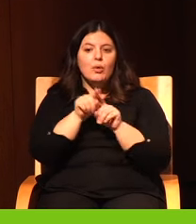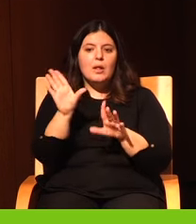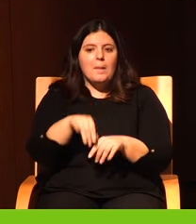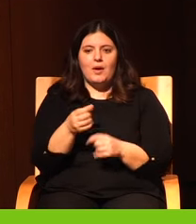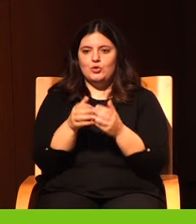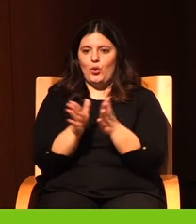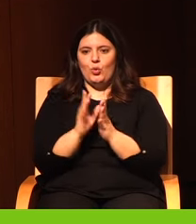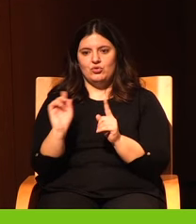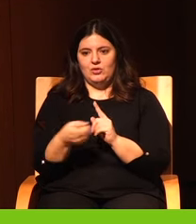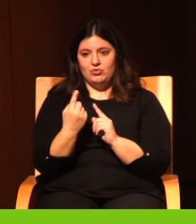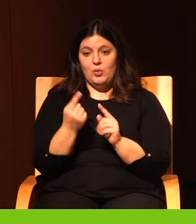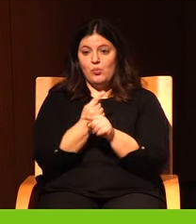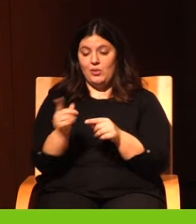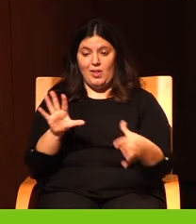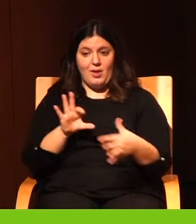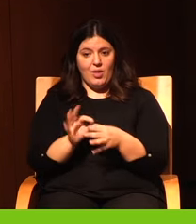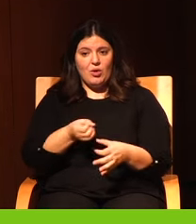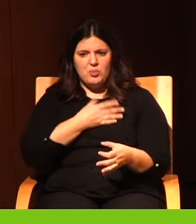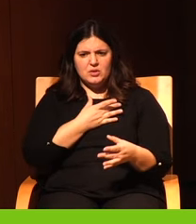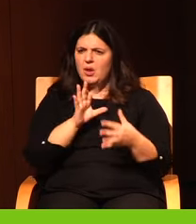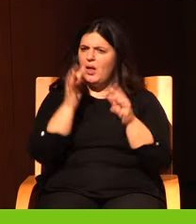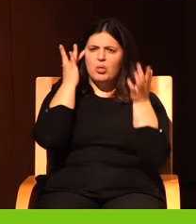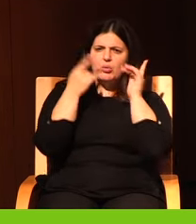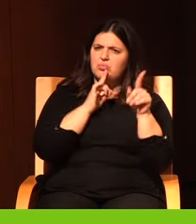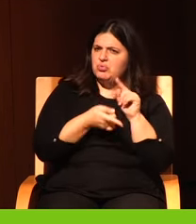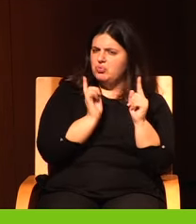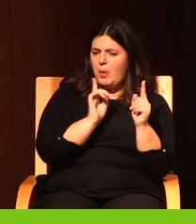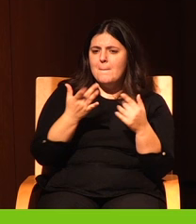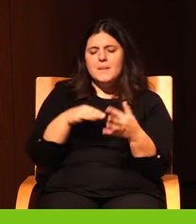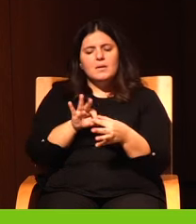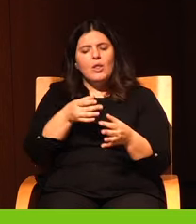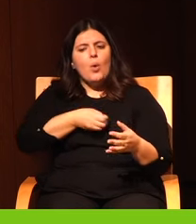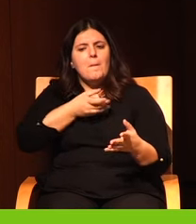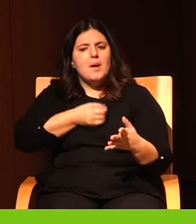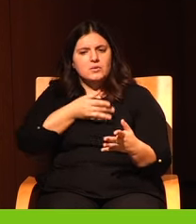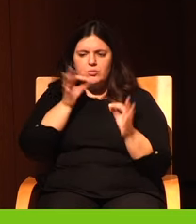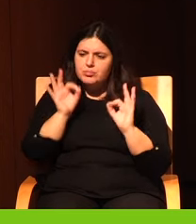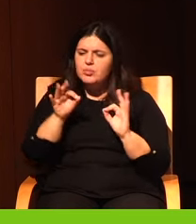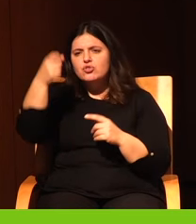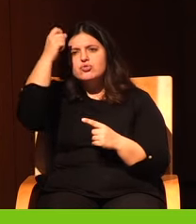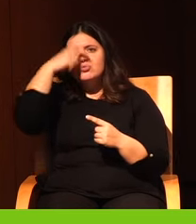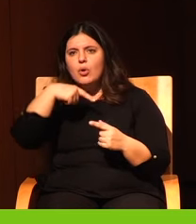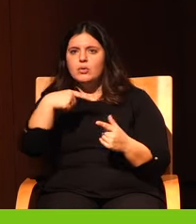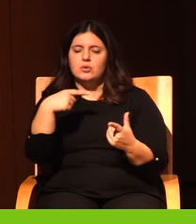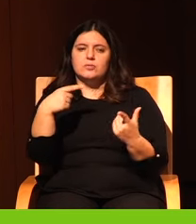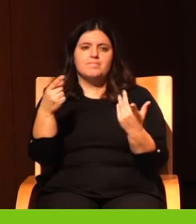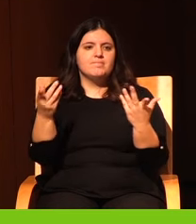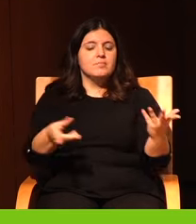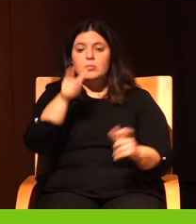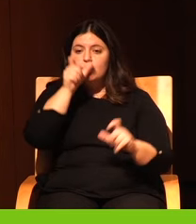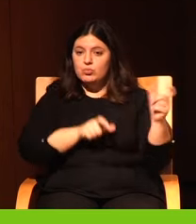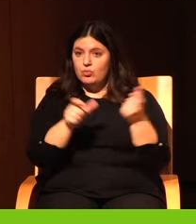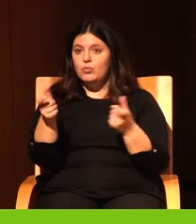todos porque do Romantismo não da teoria política mas dos romances propriamente ditos das histórias que as